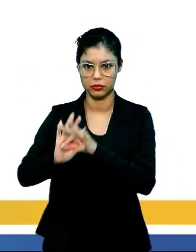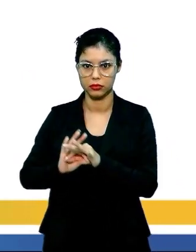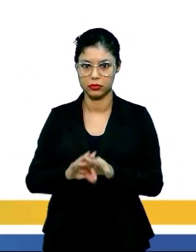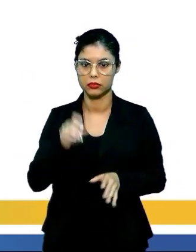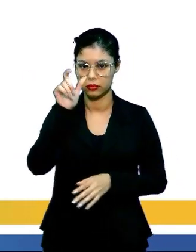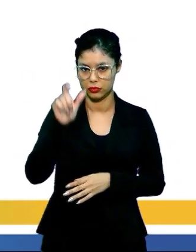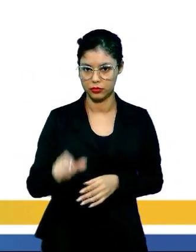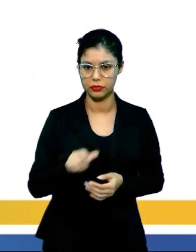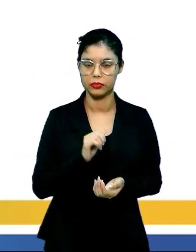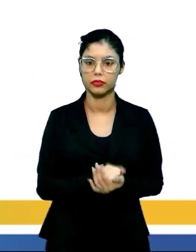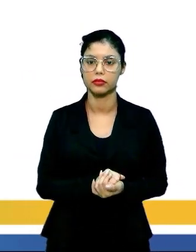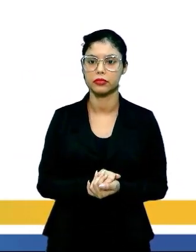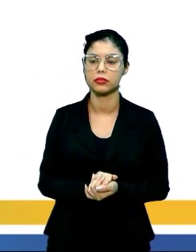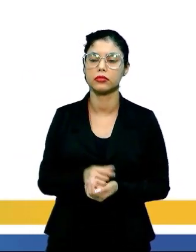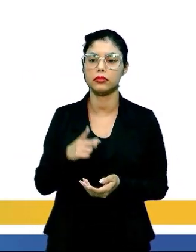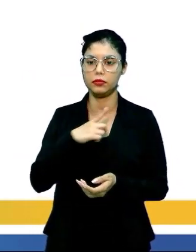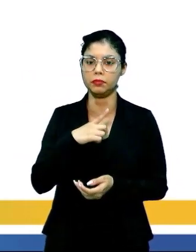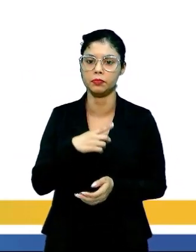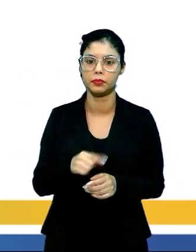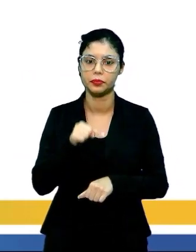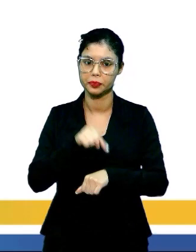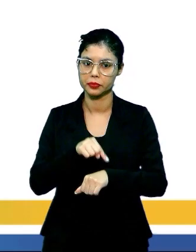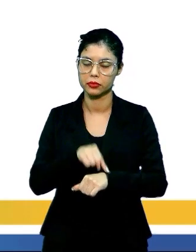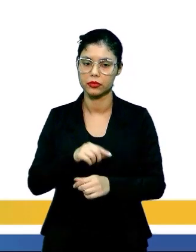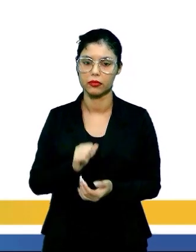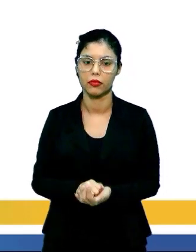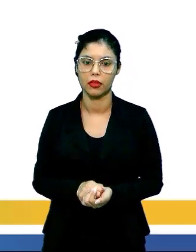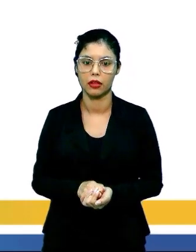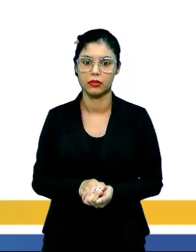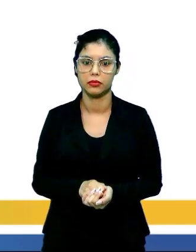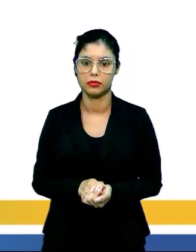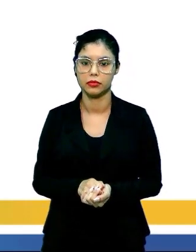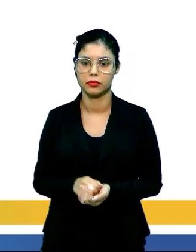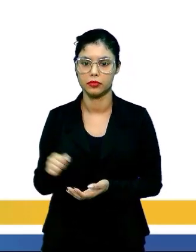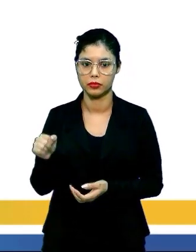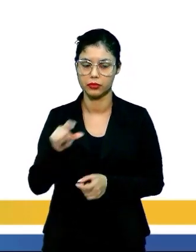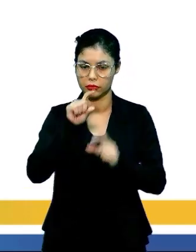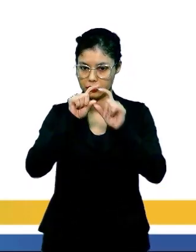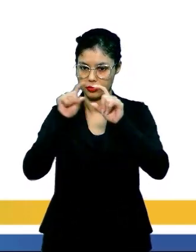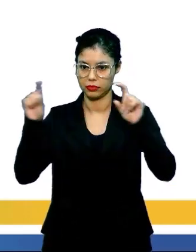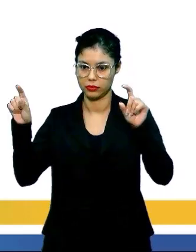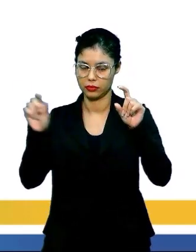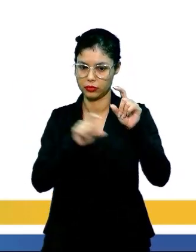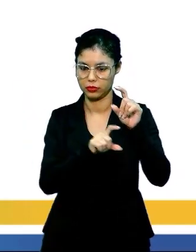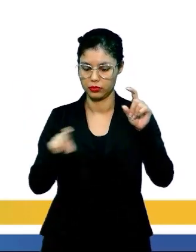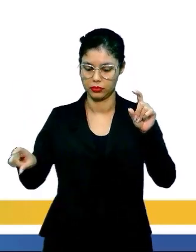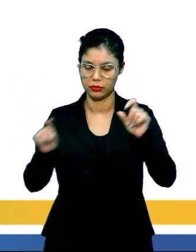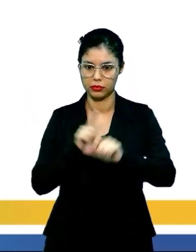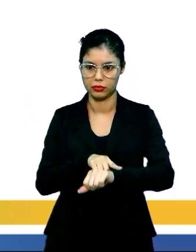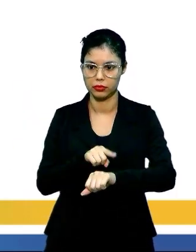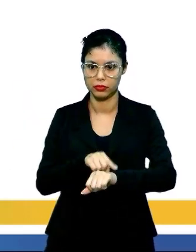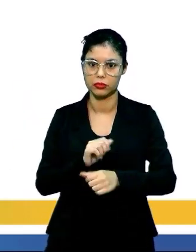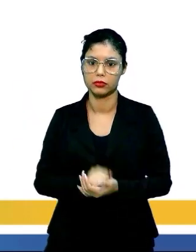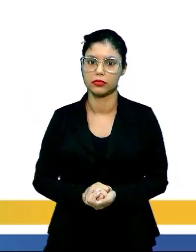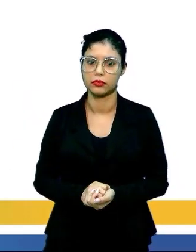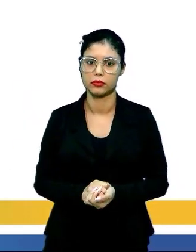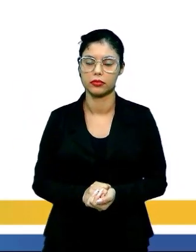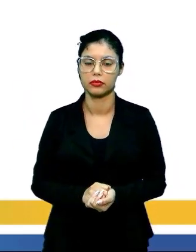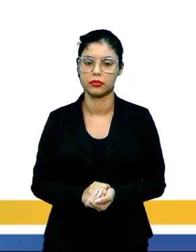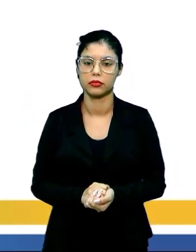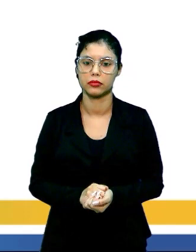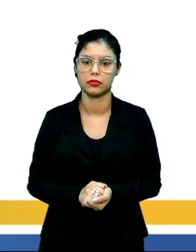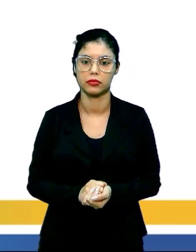suas respectivas raias obtiveram os seguintes tempos, tá? Raia e os tempos, que é em segundos,